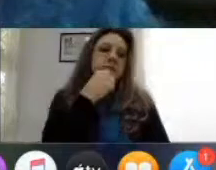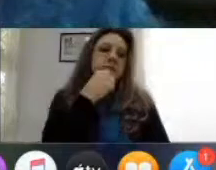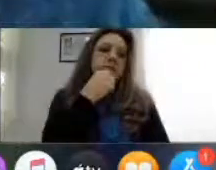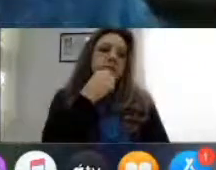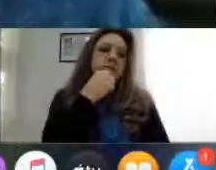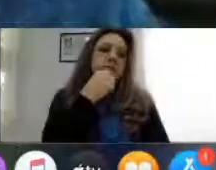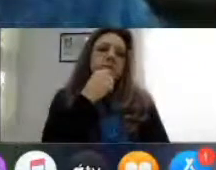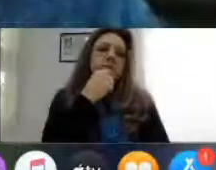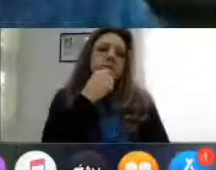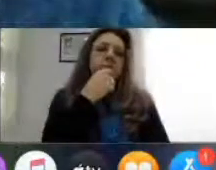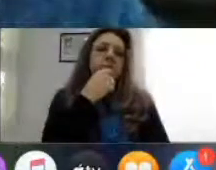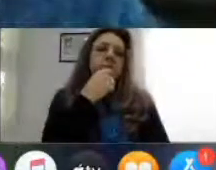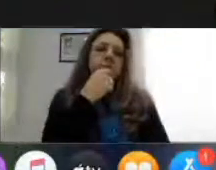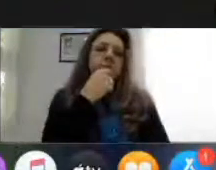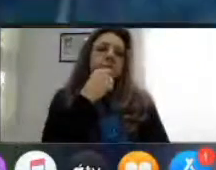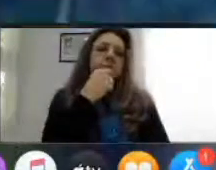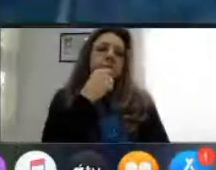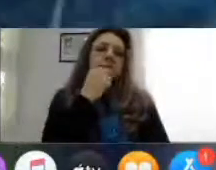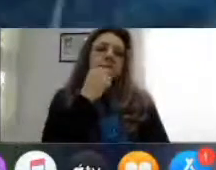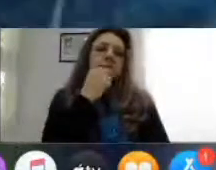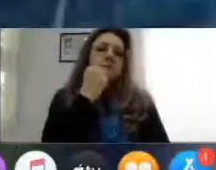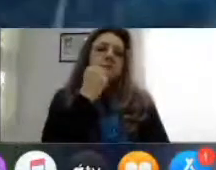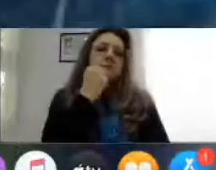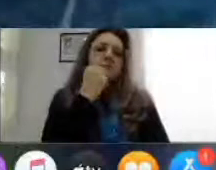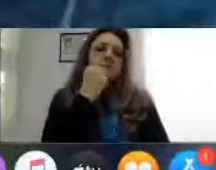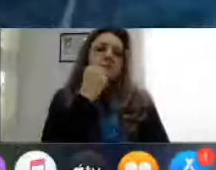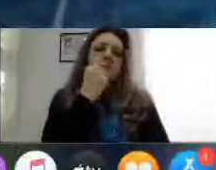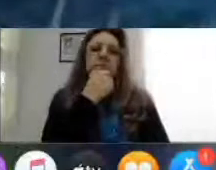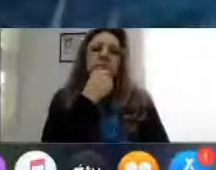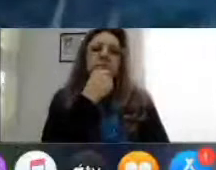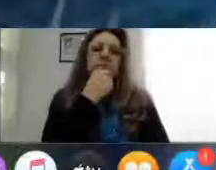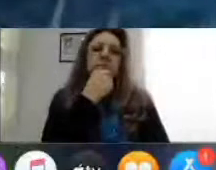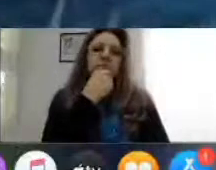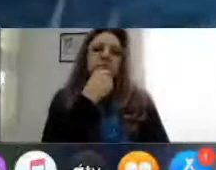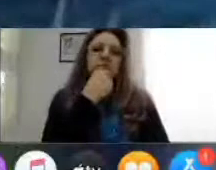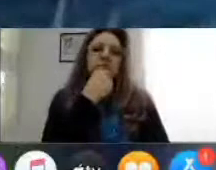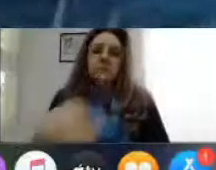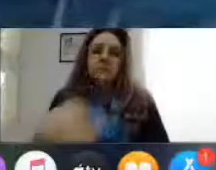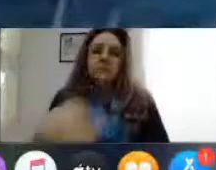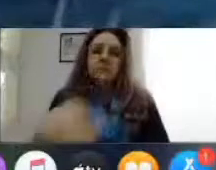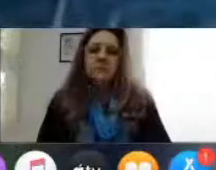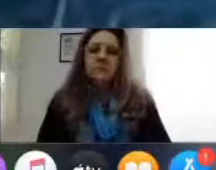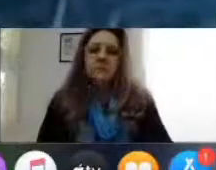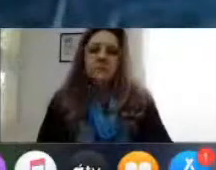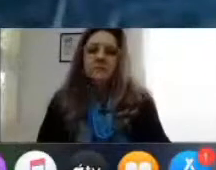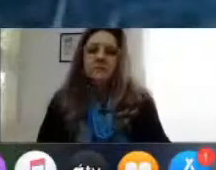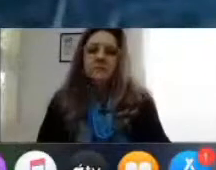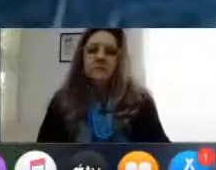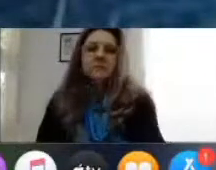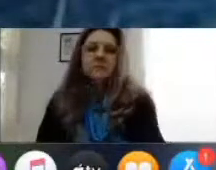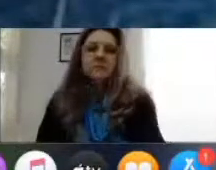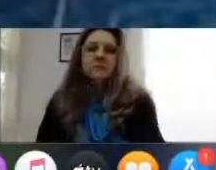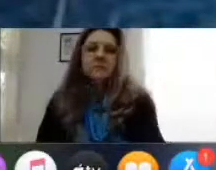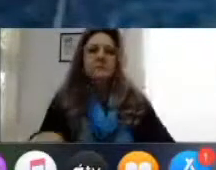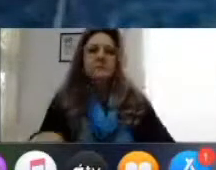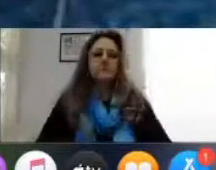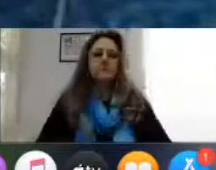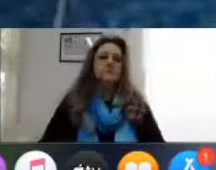muito interessante nós sermos conscientes disso, nós refletirmos sobre isso e